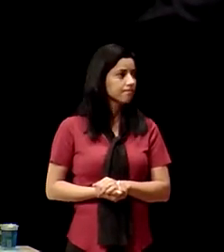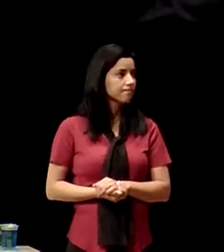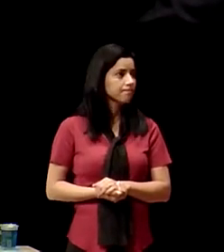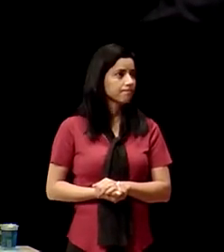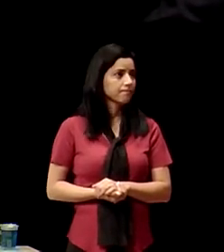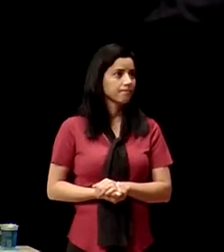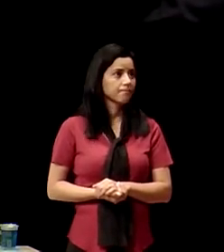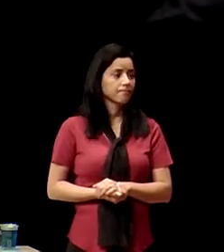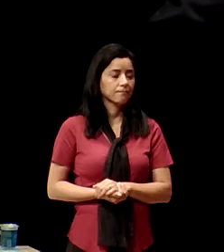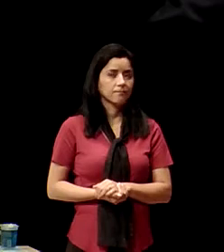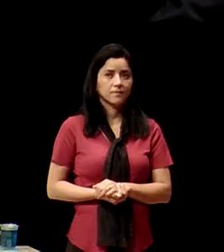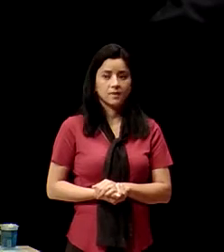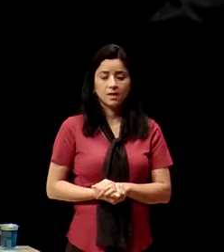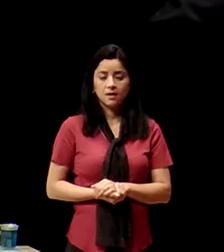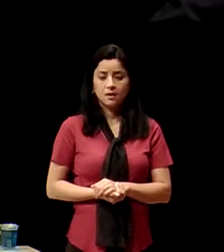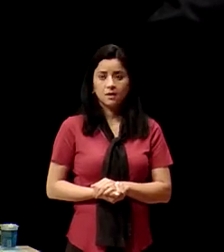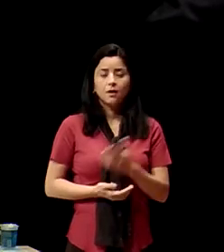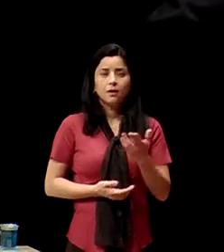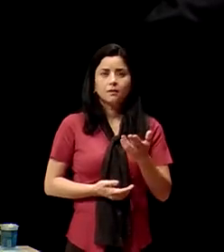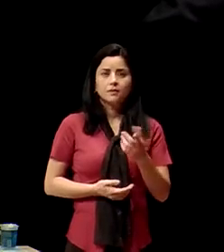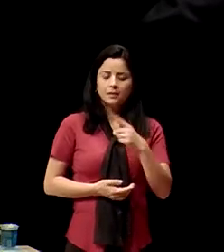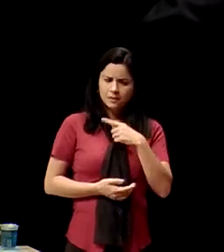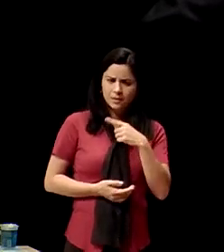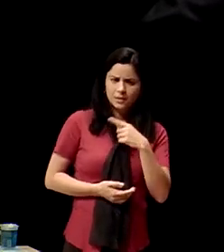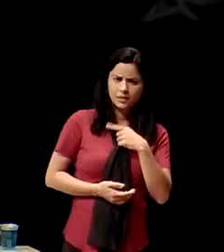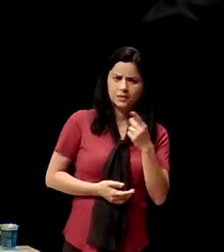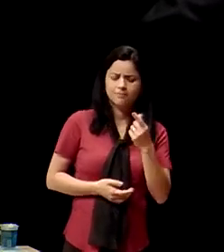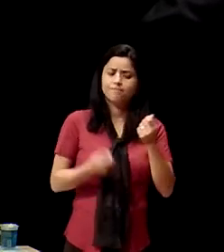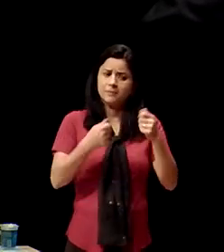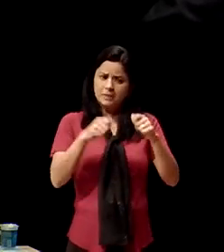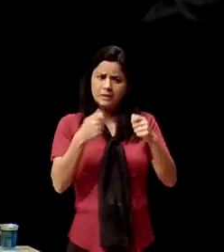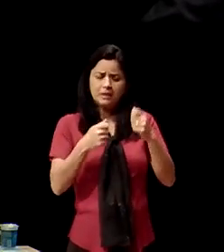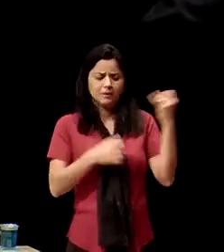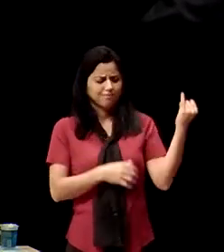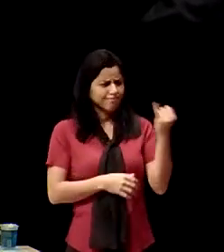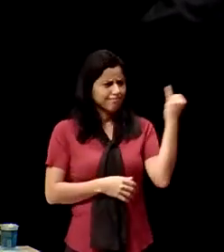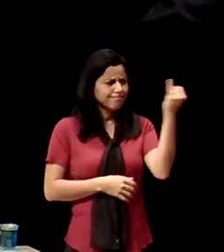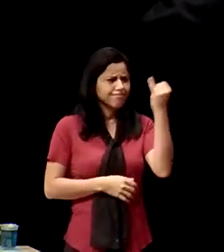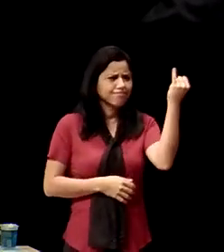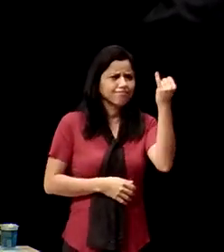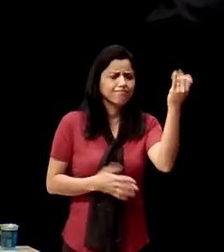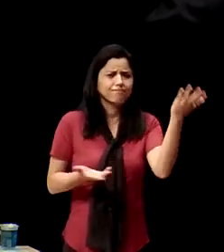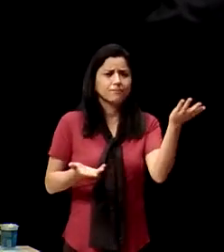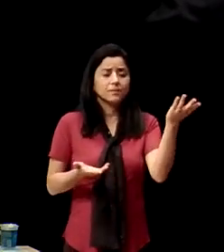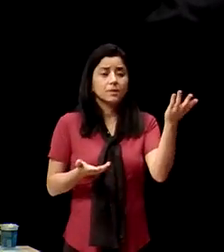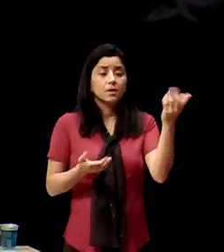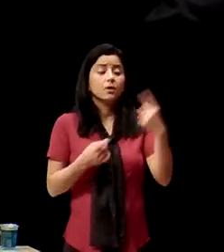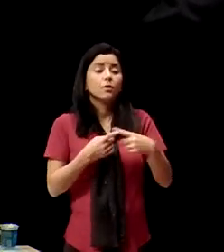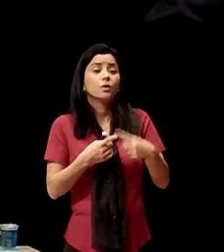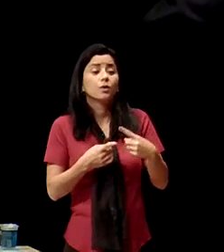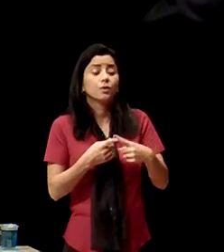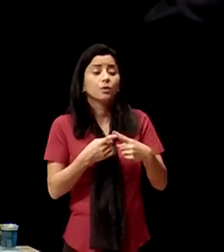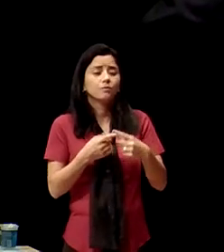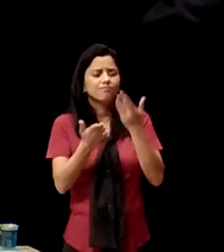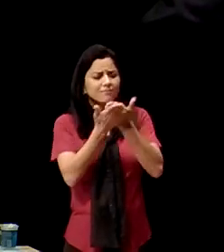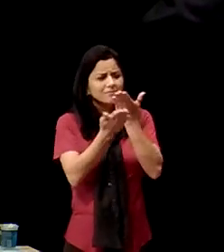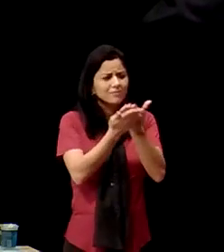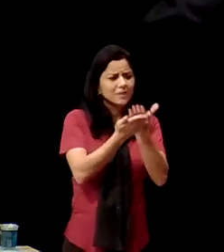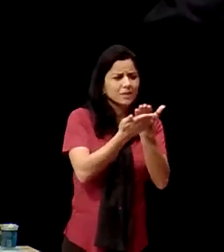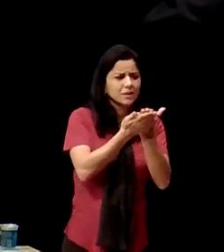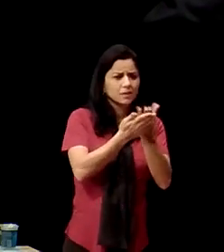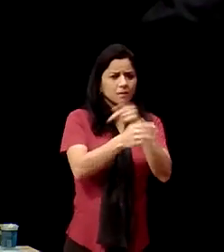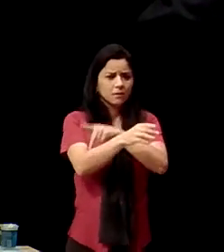studies of social pedagogy. Então existe essa necessidade dessa expertise para que possam ser feitos estudos